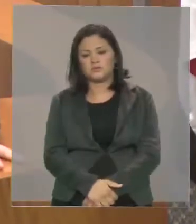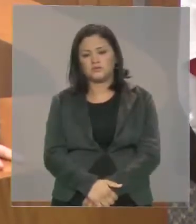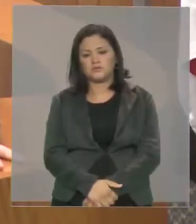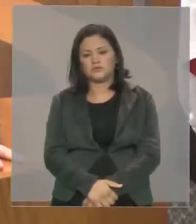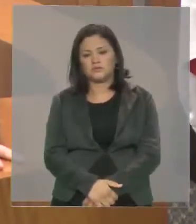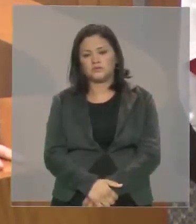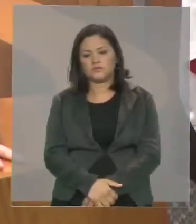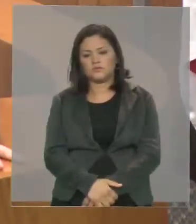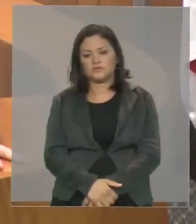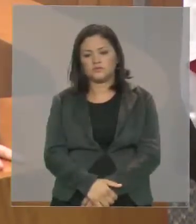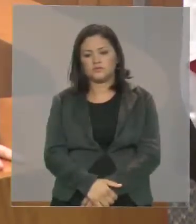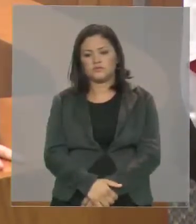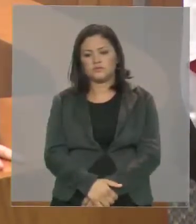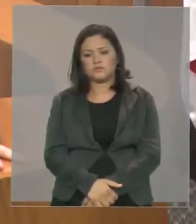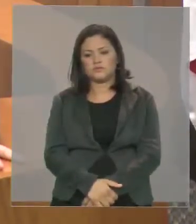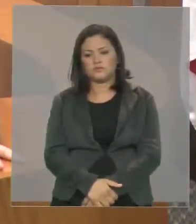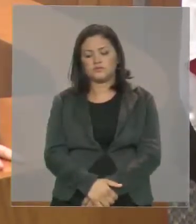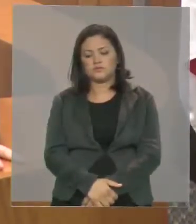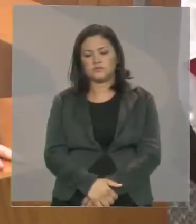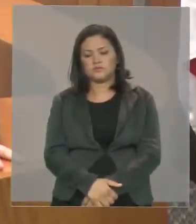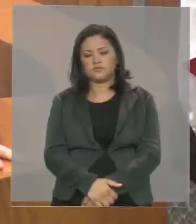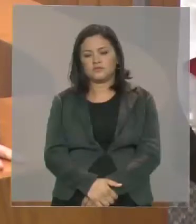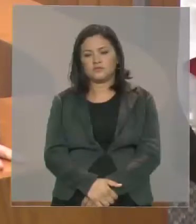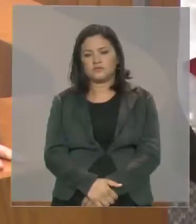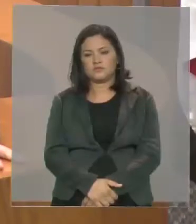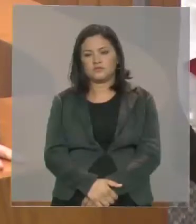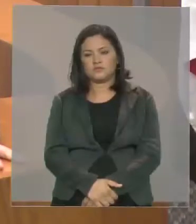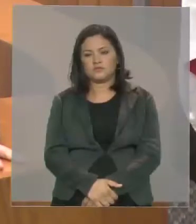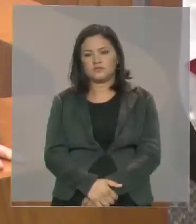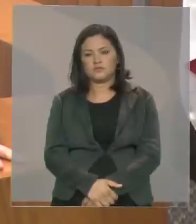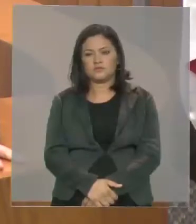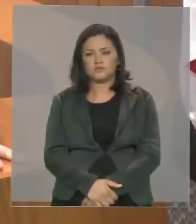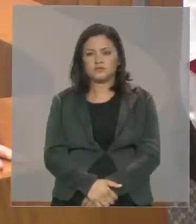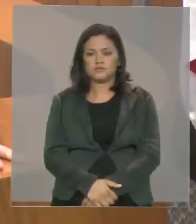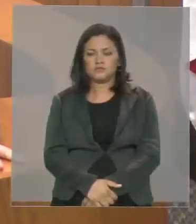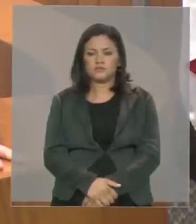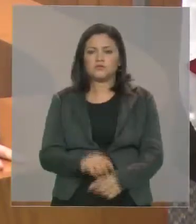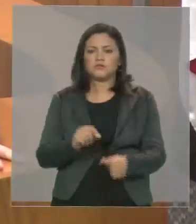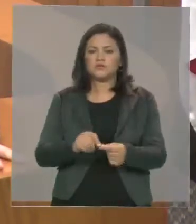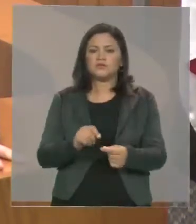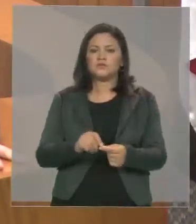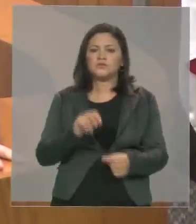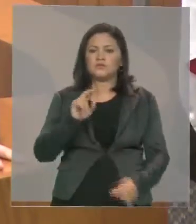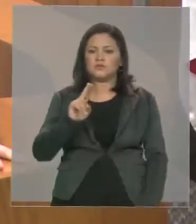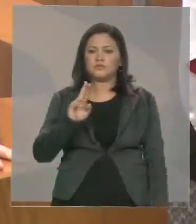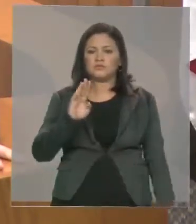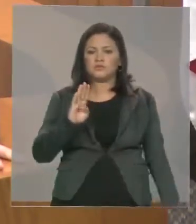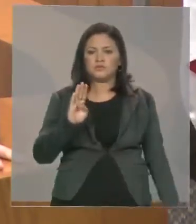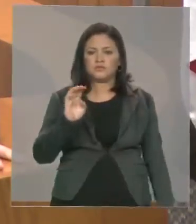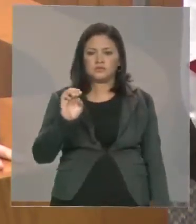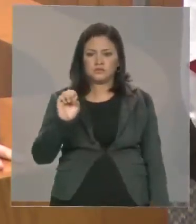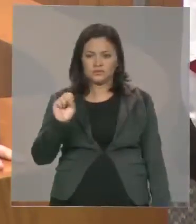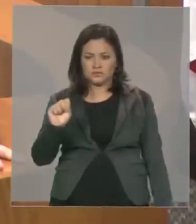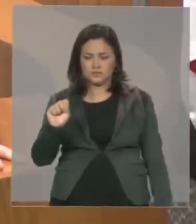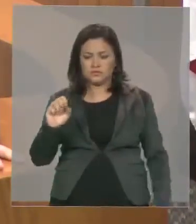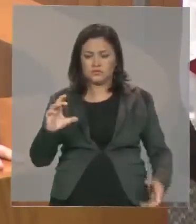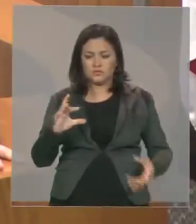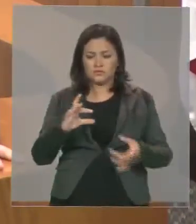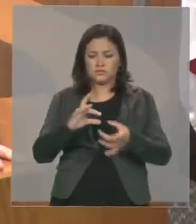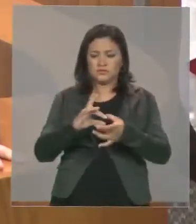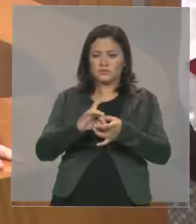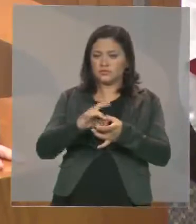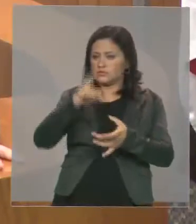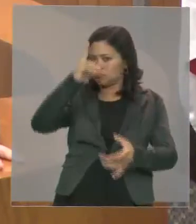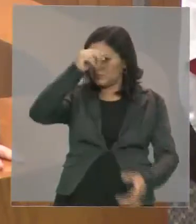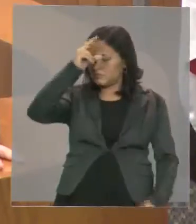saúde, será aberto uma UBS em parceria com o município